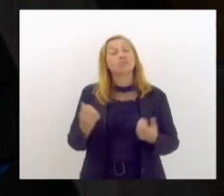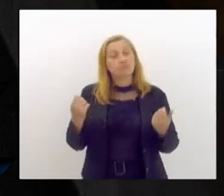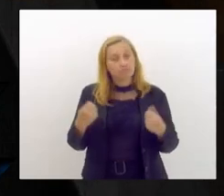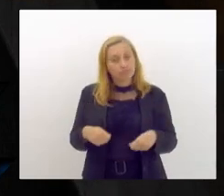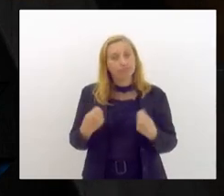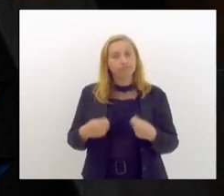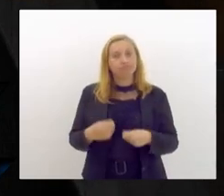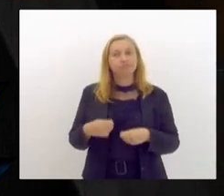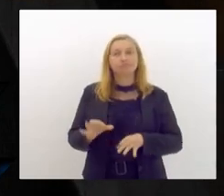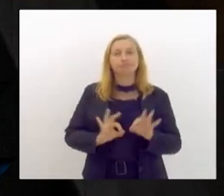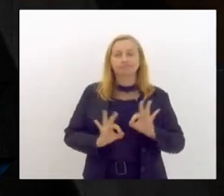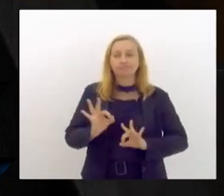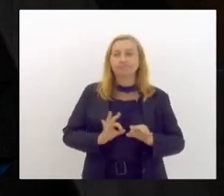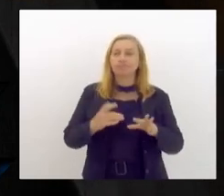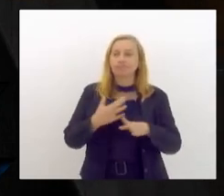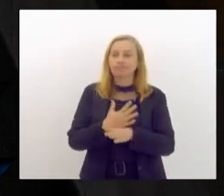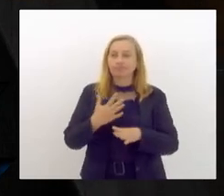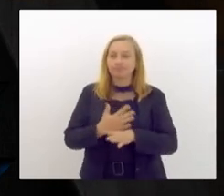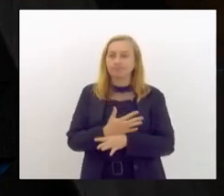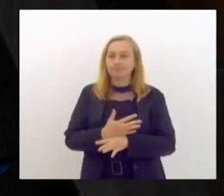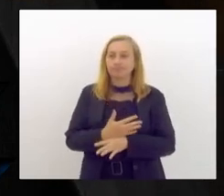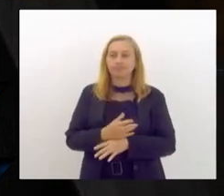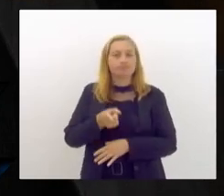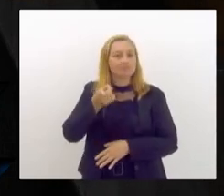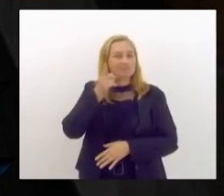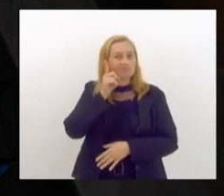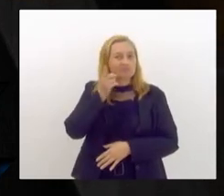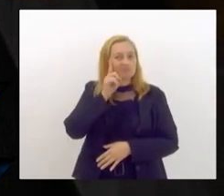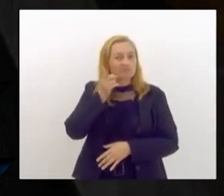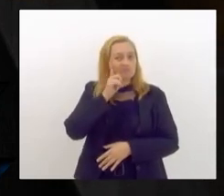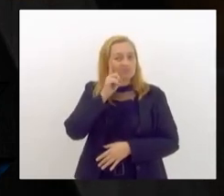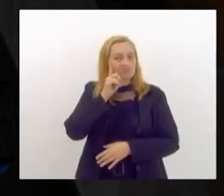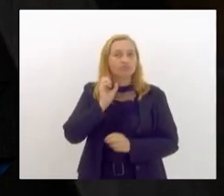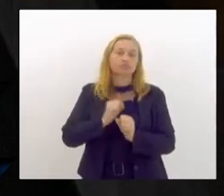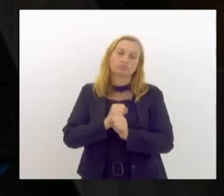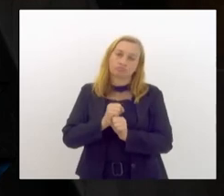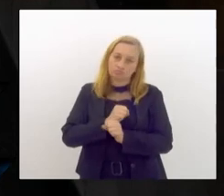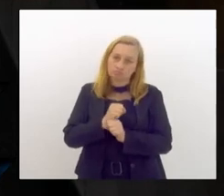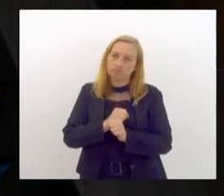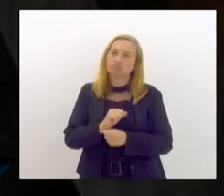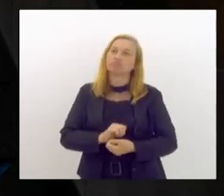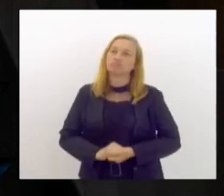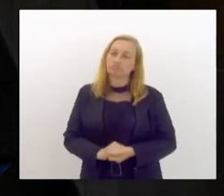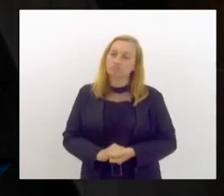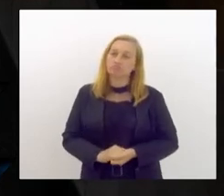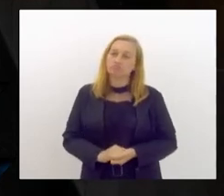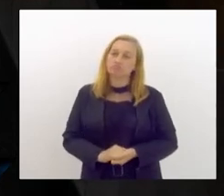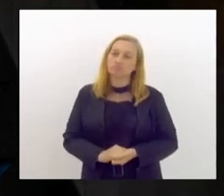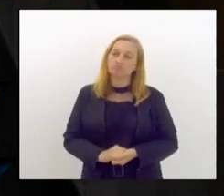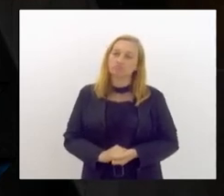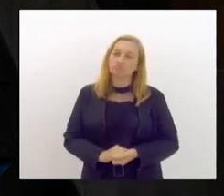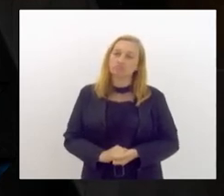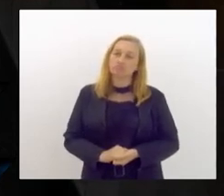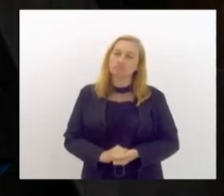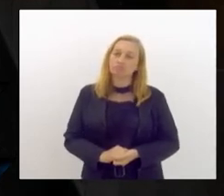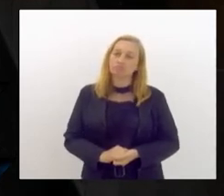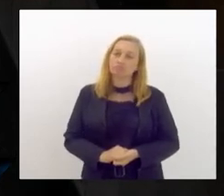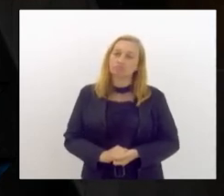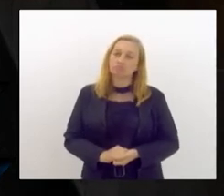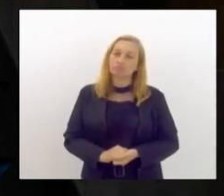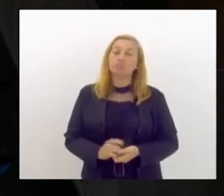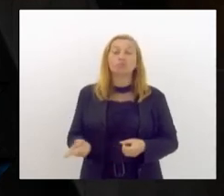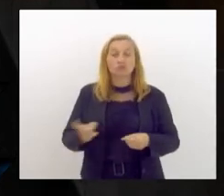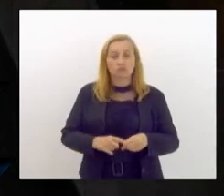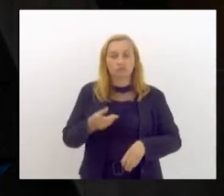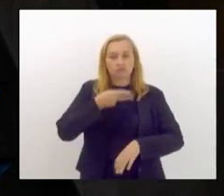precisam preparar a cidade todos os dias do ano. Todos os dias do ano. E volto